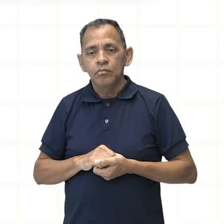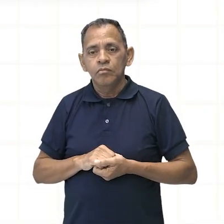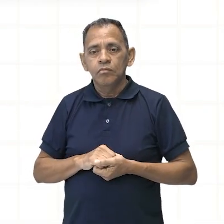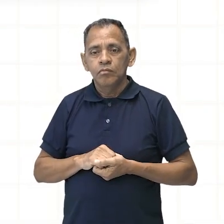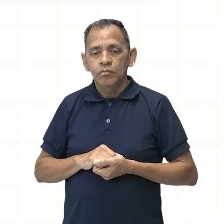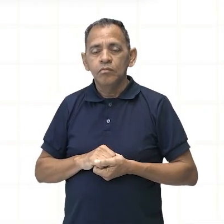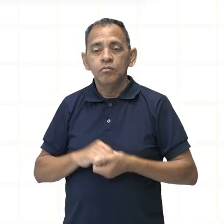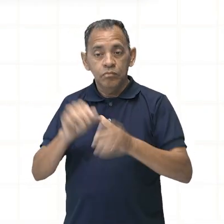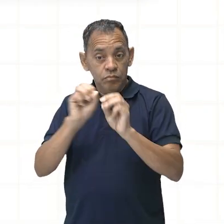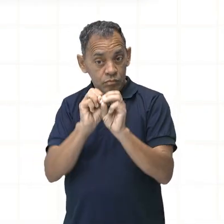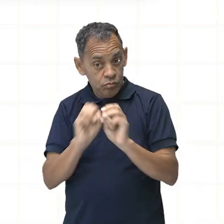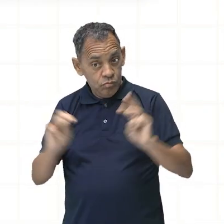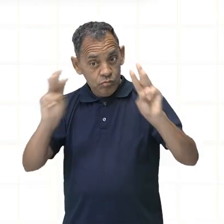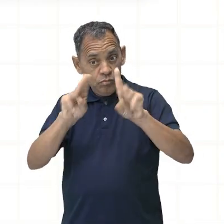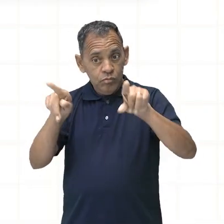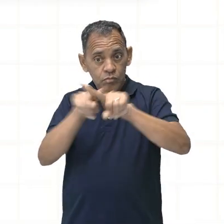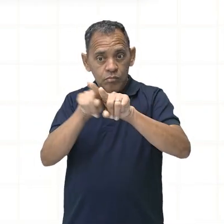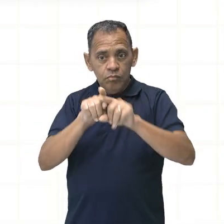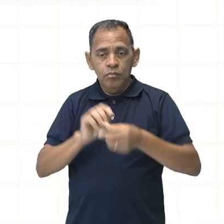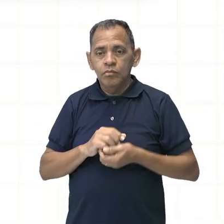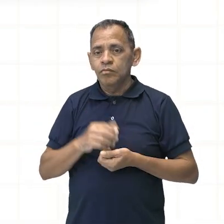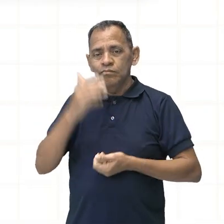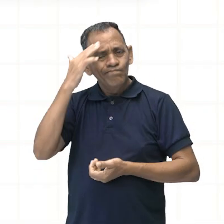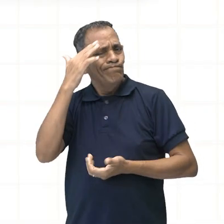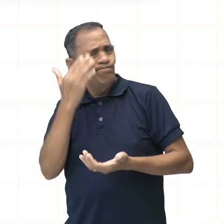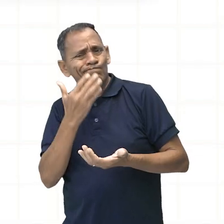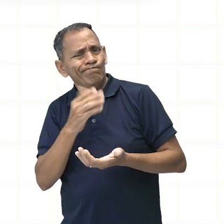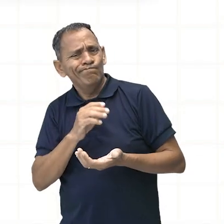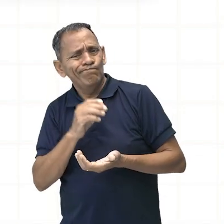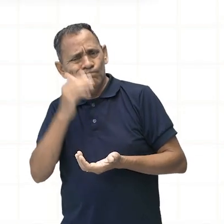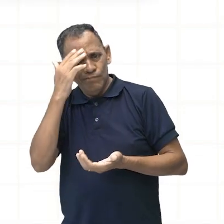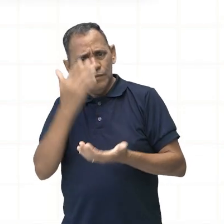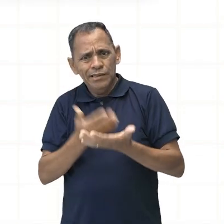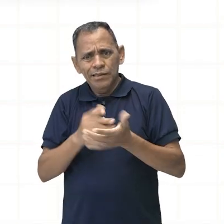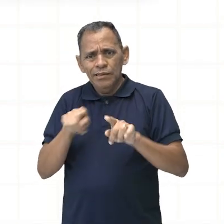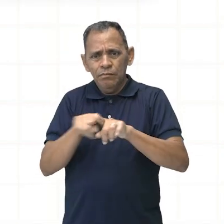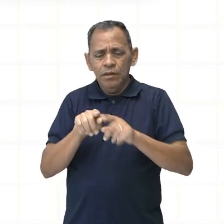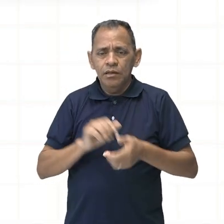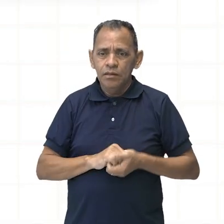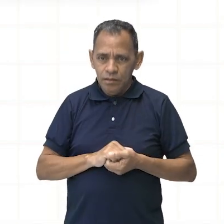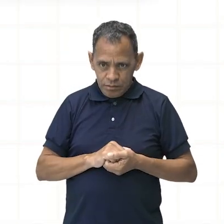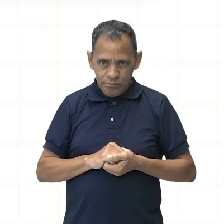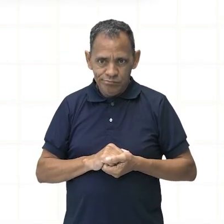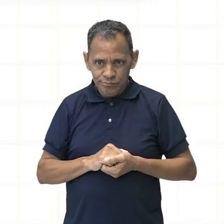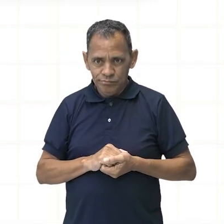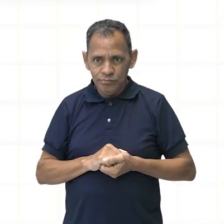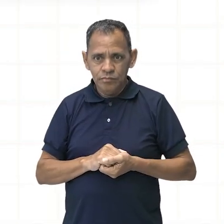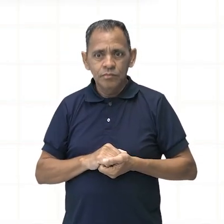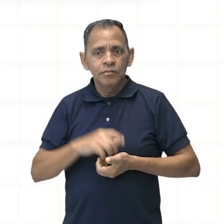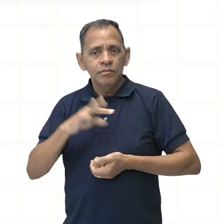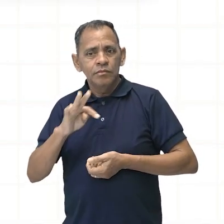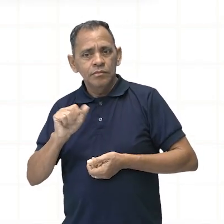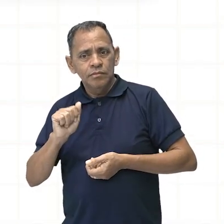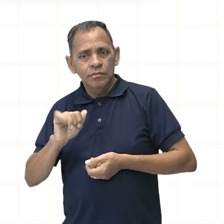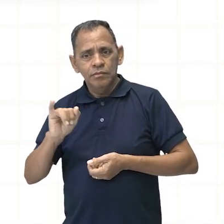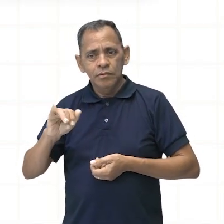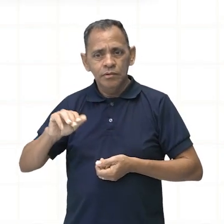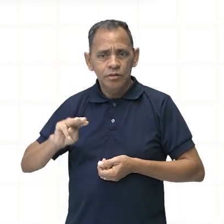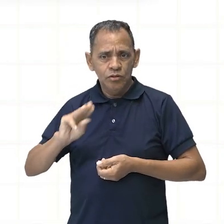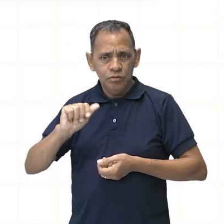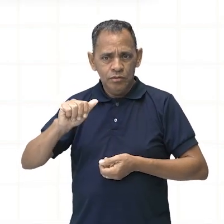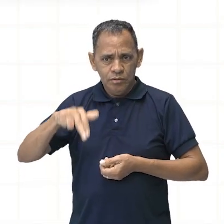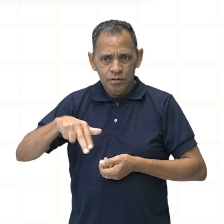país independente. A China, muito menos, né? Hong Kong também não chega a ser um país. Eu falei para vocês que é uma cidade autônoma,